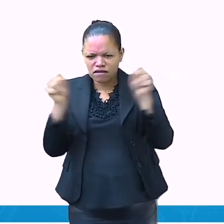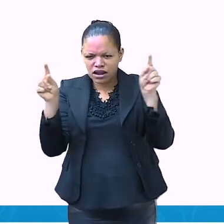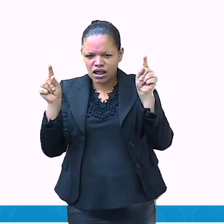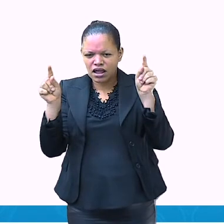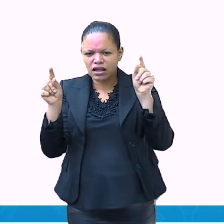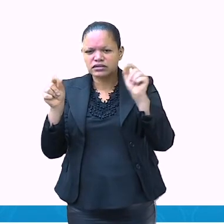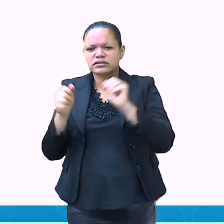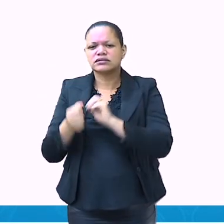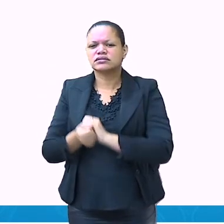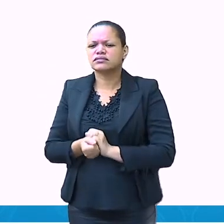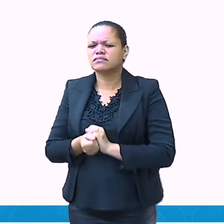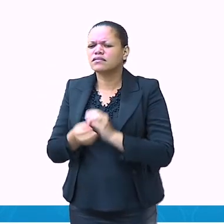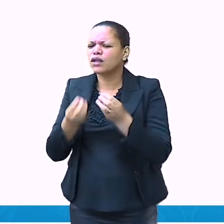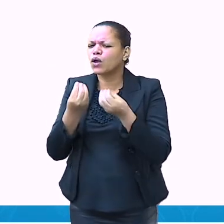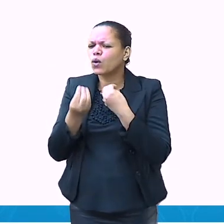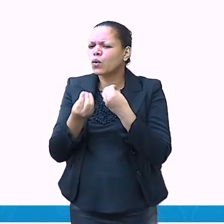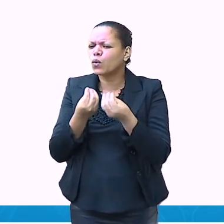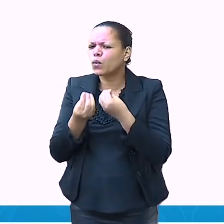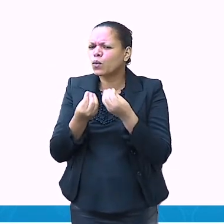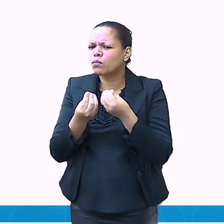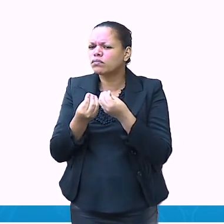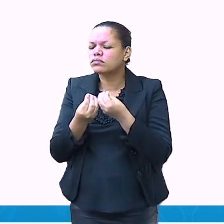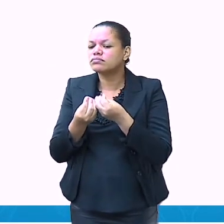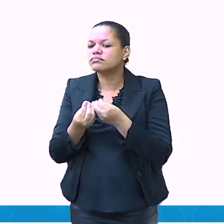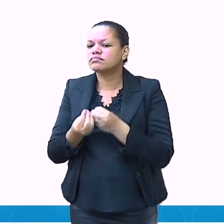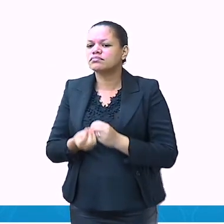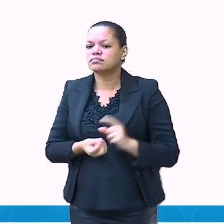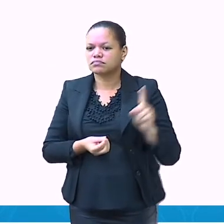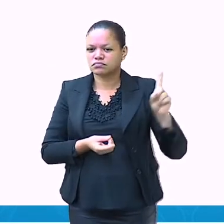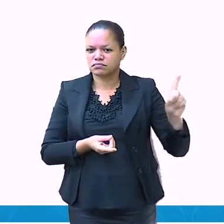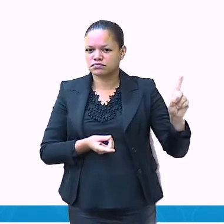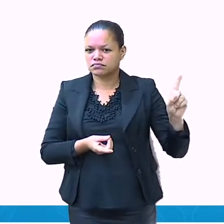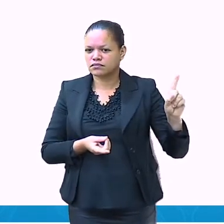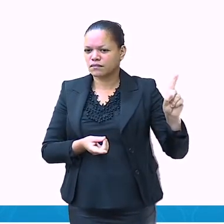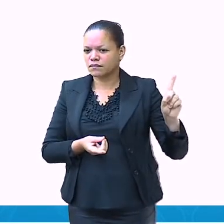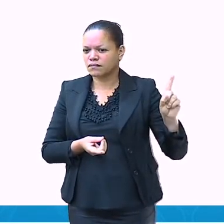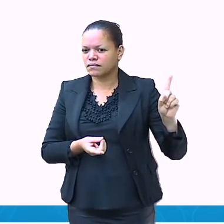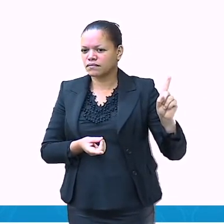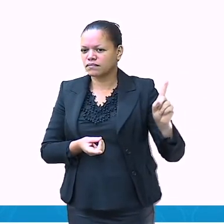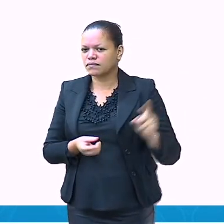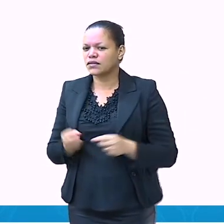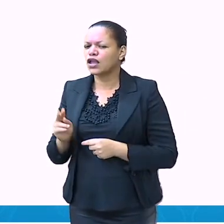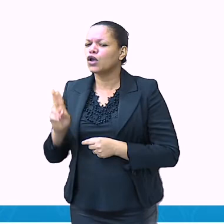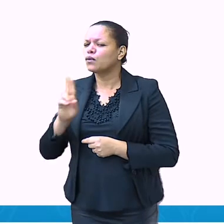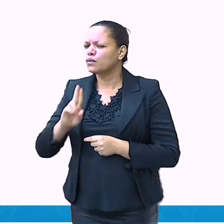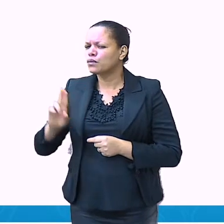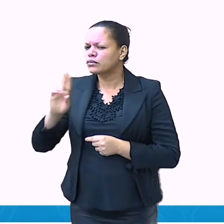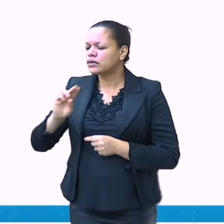Wait a second. When was